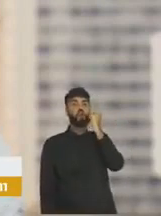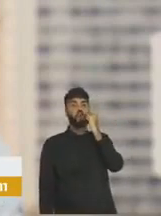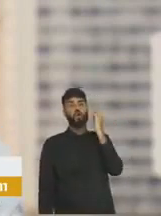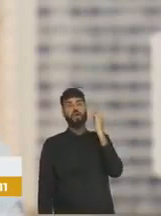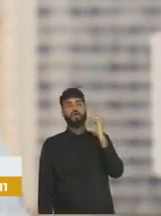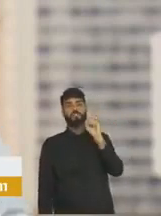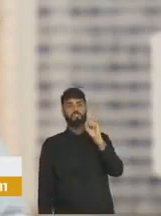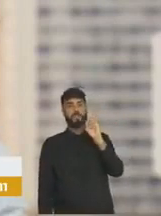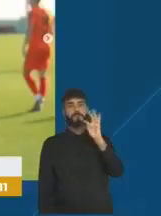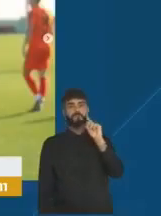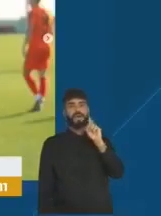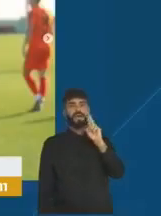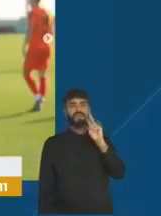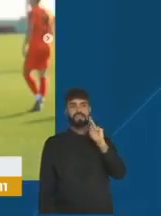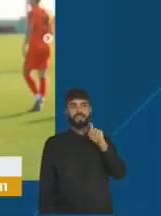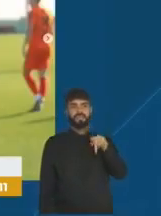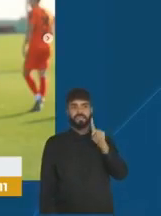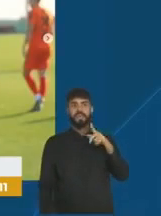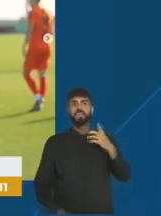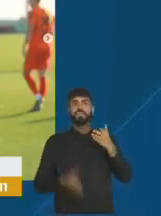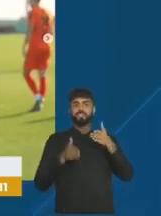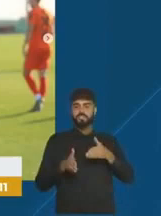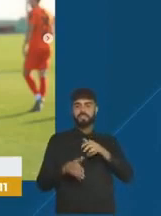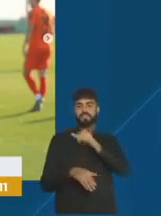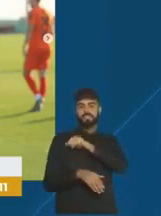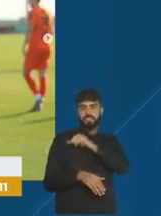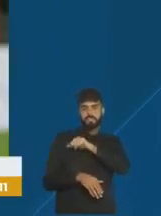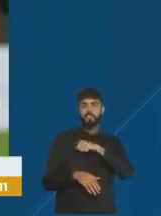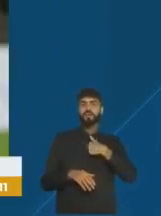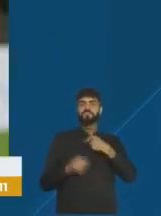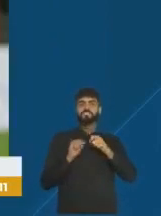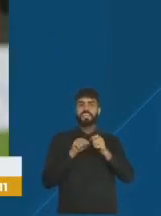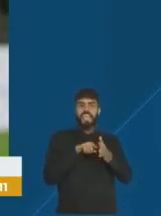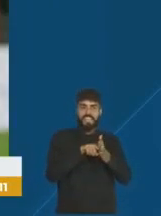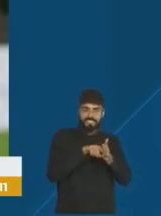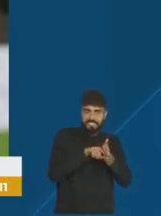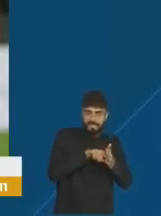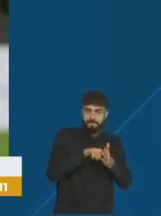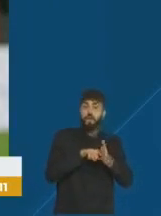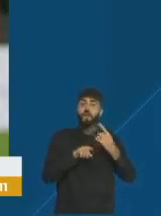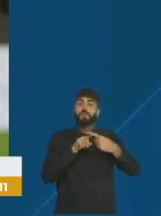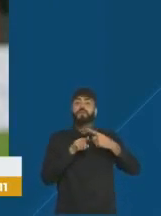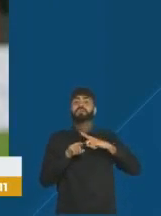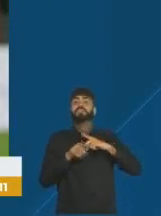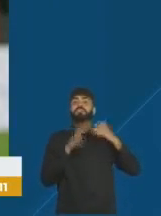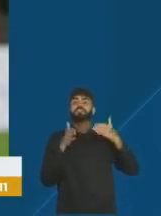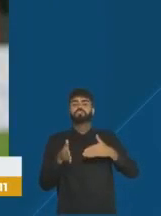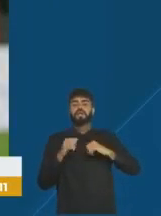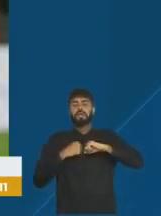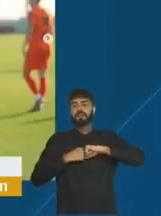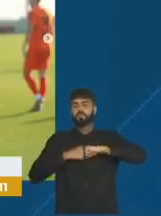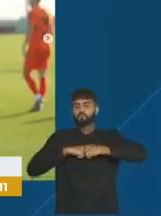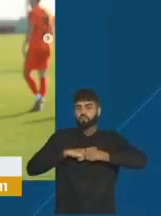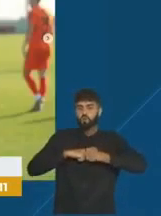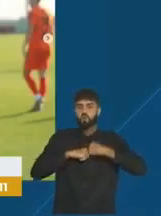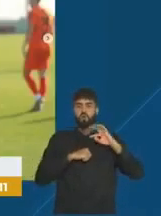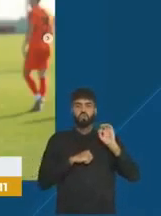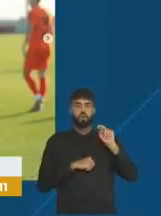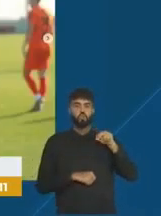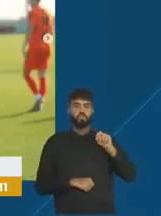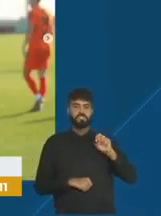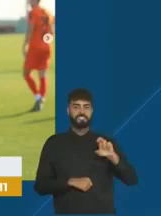chega ao rio nas próximas horas vai fazer um exame vai ser submetido a um exame até porque ele chega com uma lesão no tornozelo